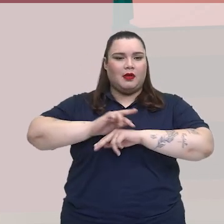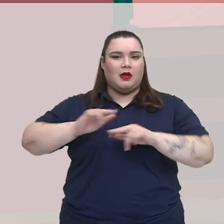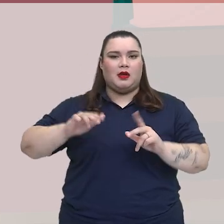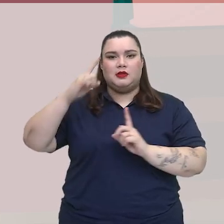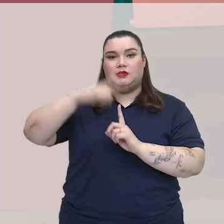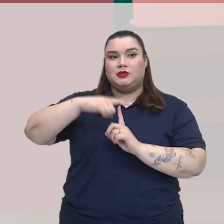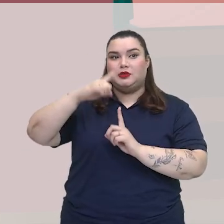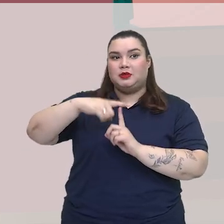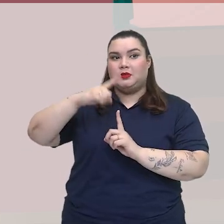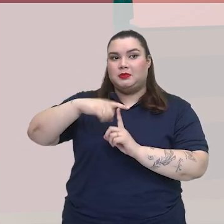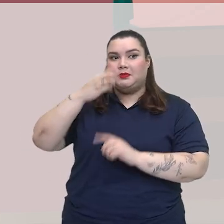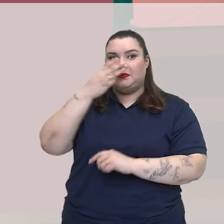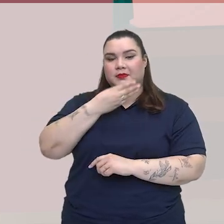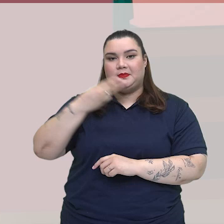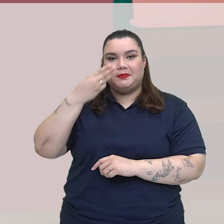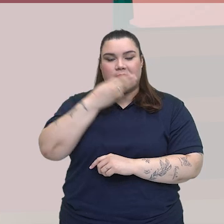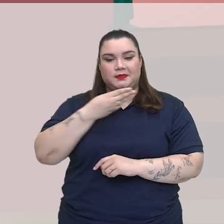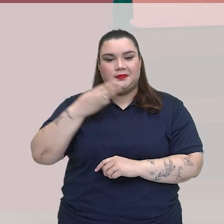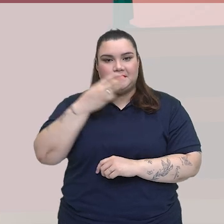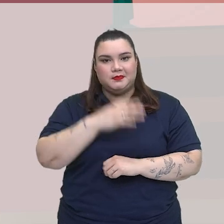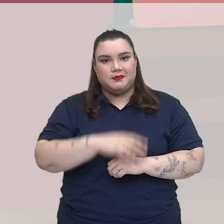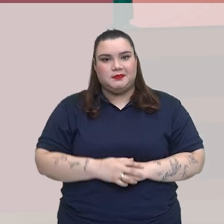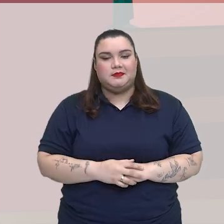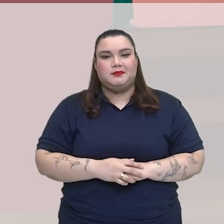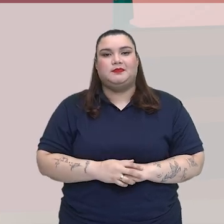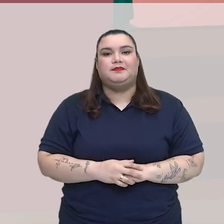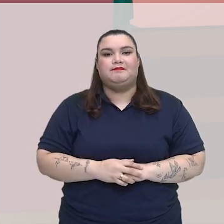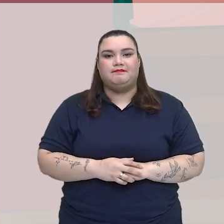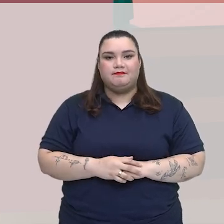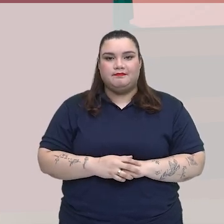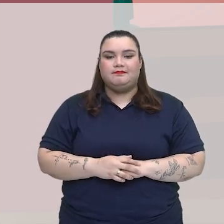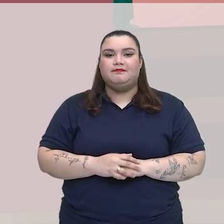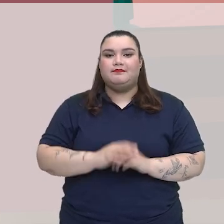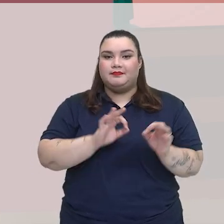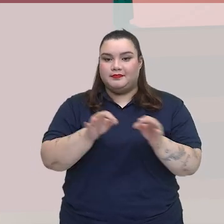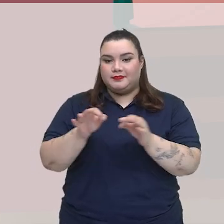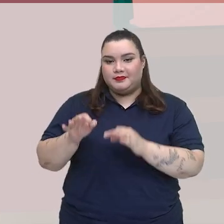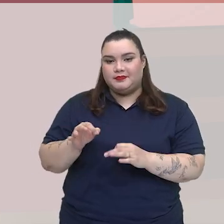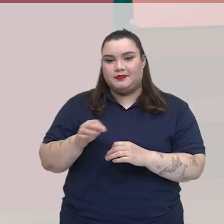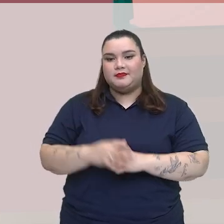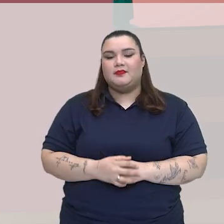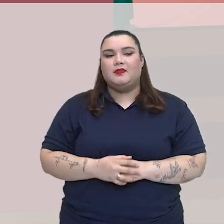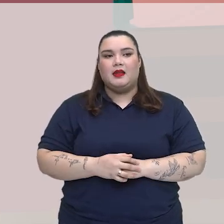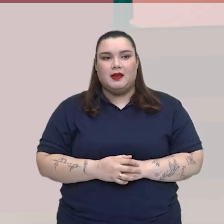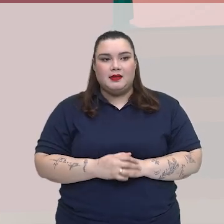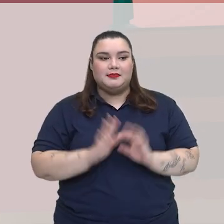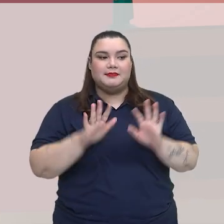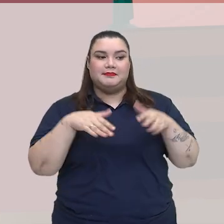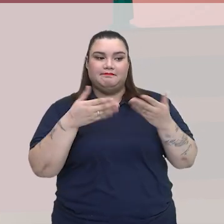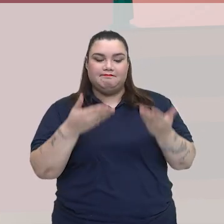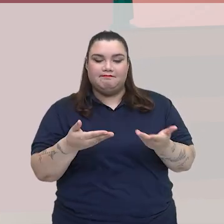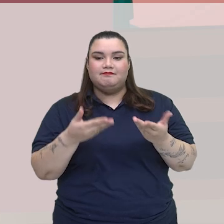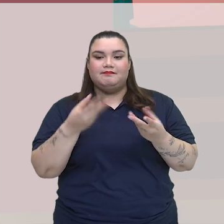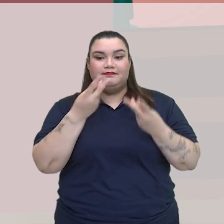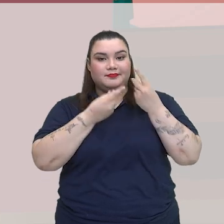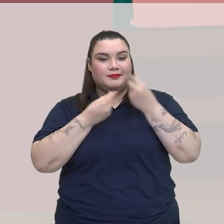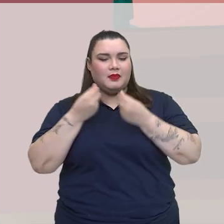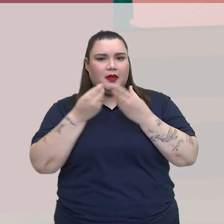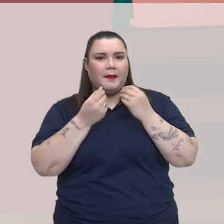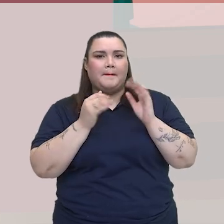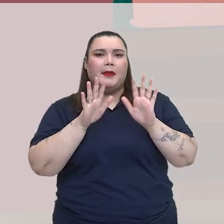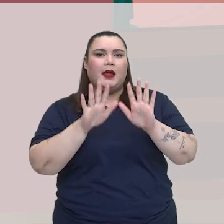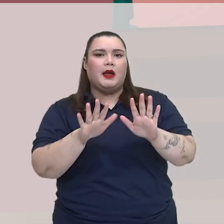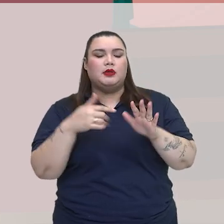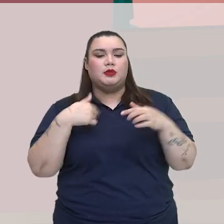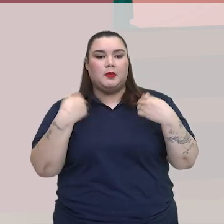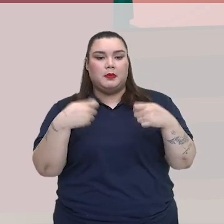gostos. Experimente nosso brigadeiro de cupuaçu. É uma delícia! Parece divino! Mas